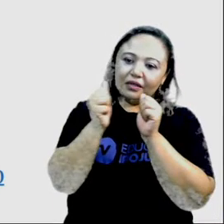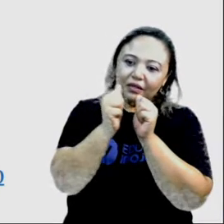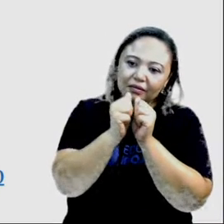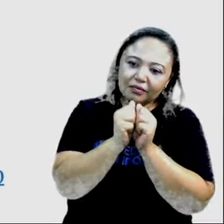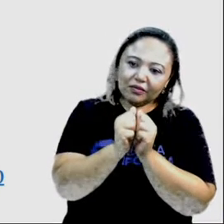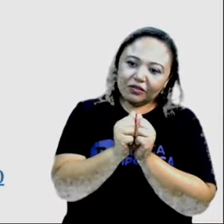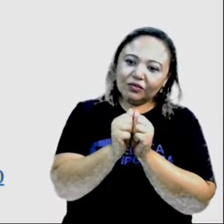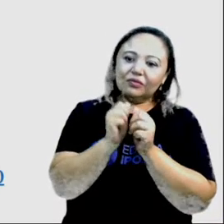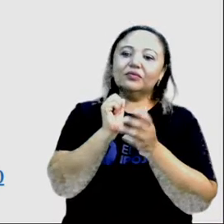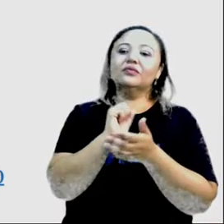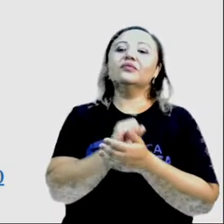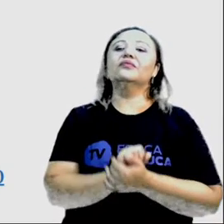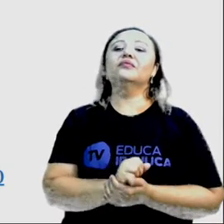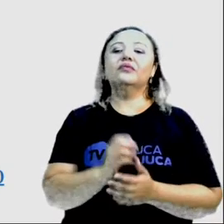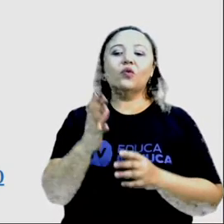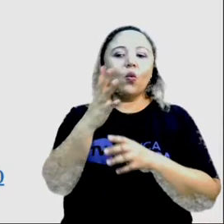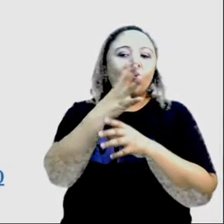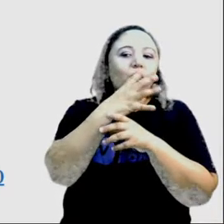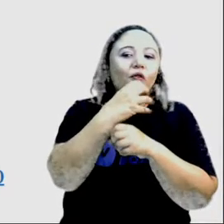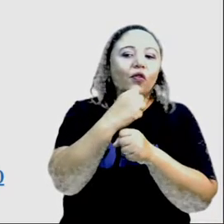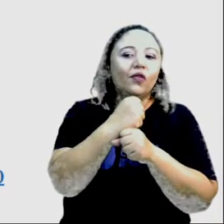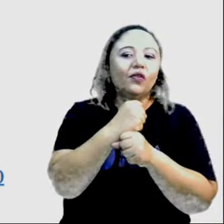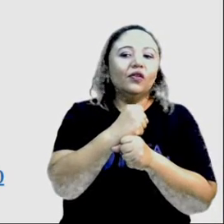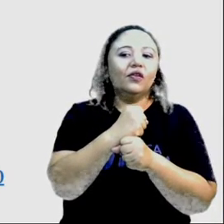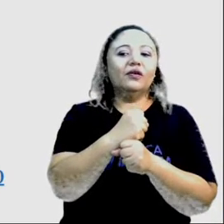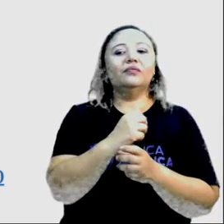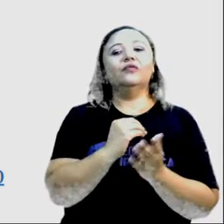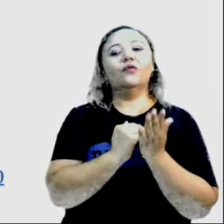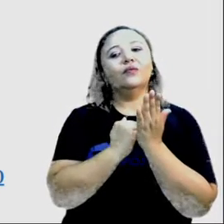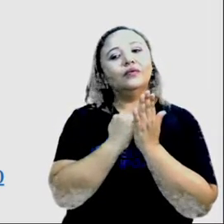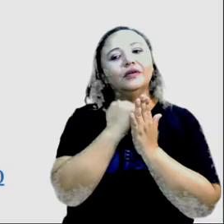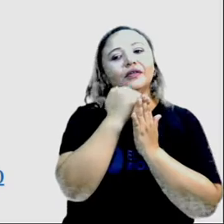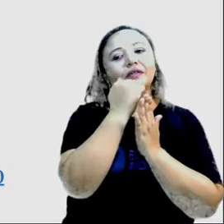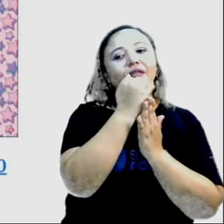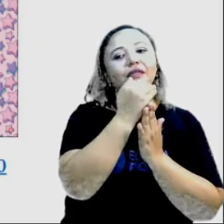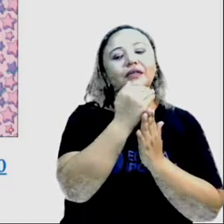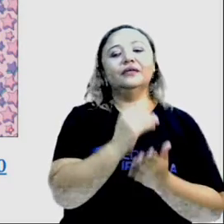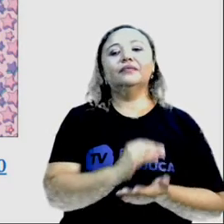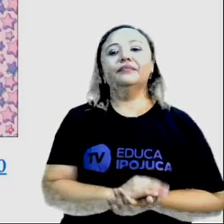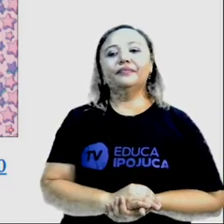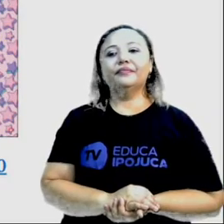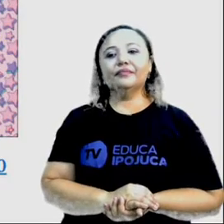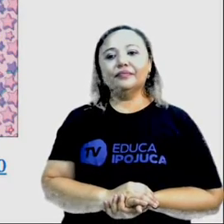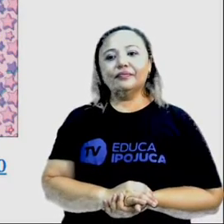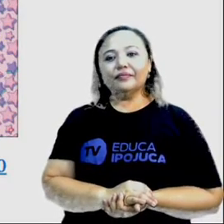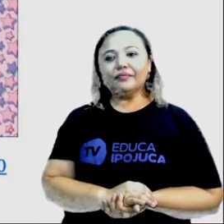somar ou acrescentar, tá?